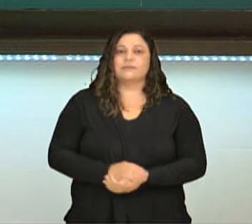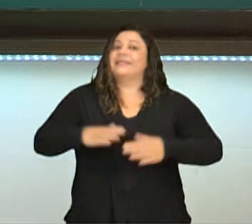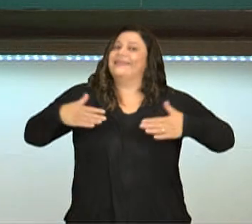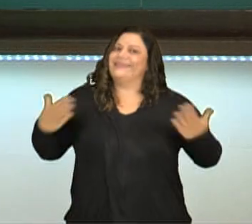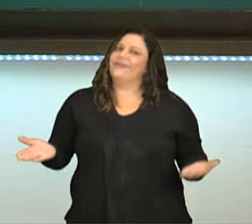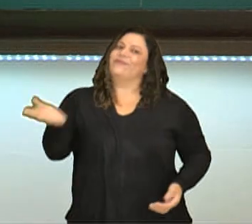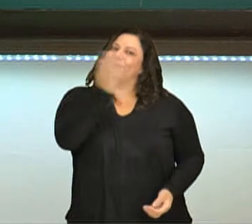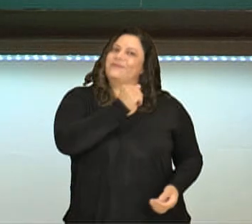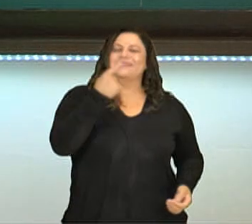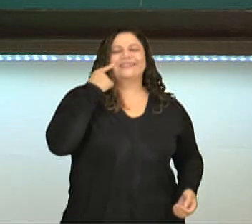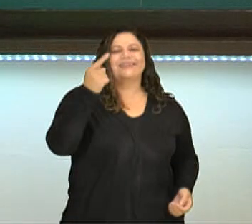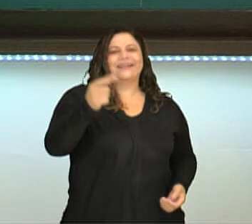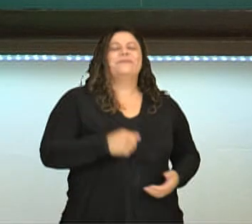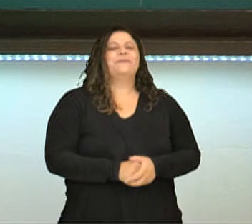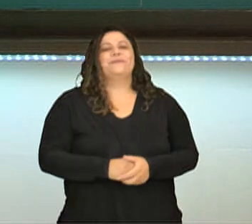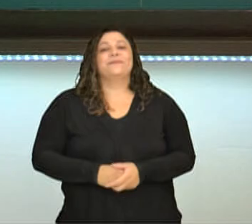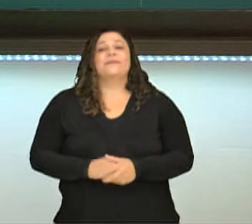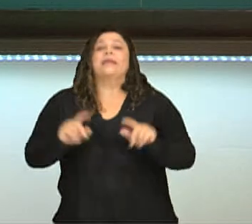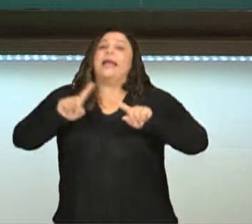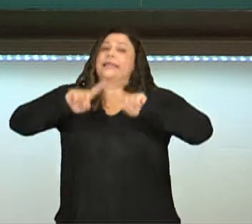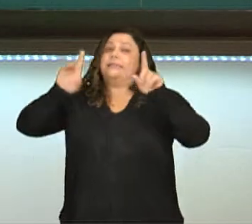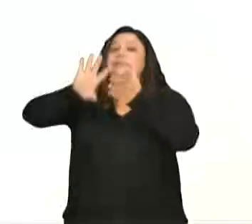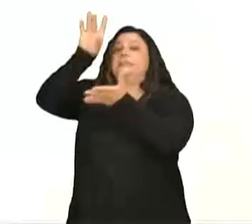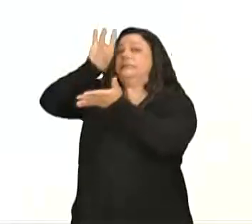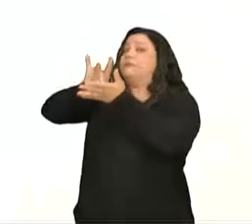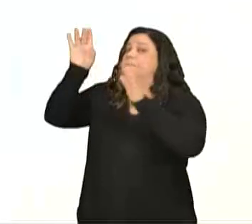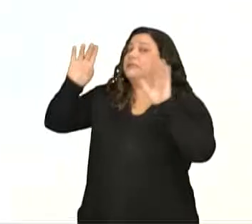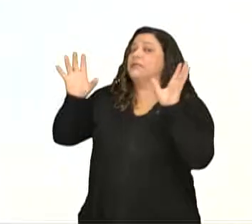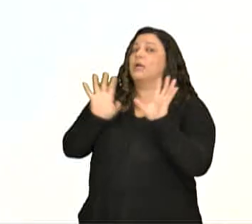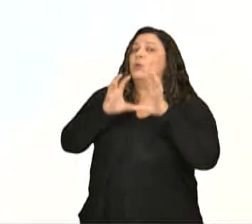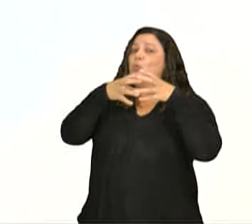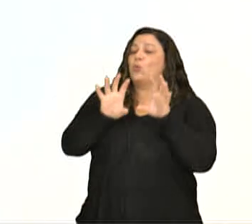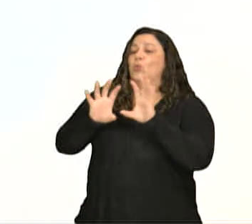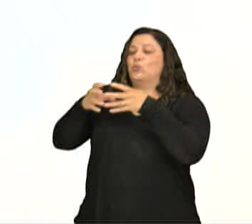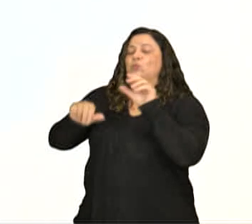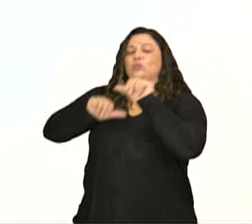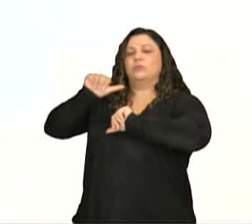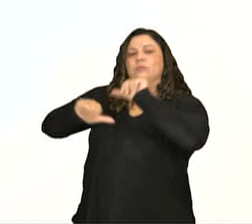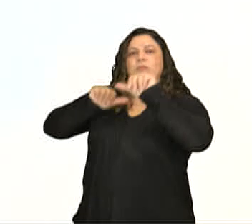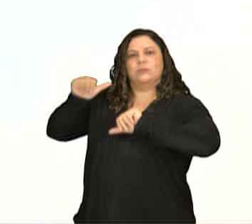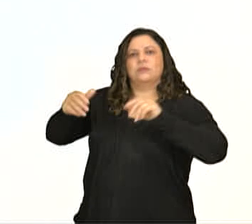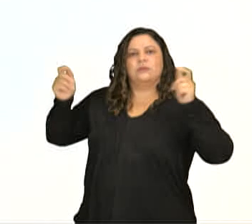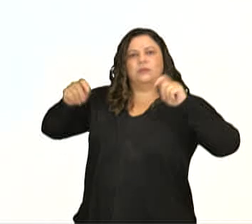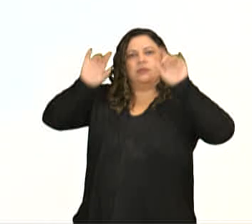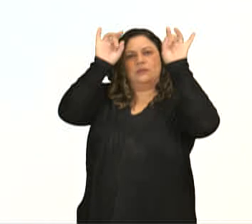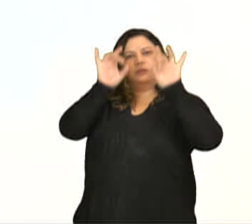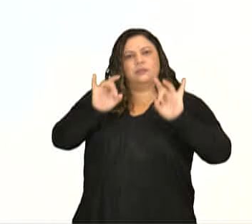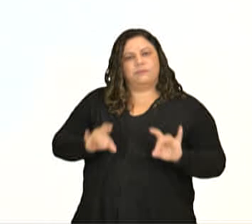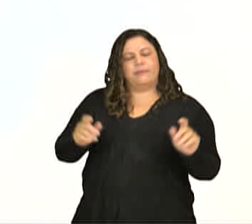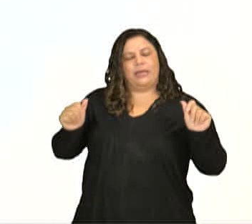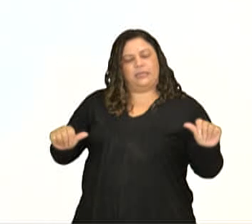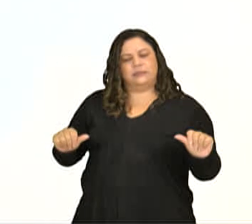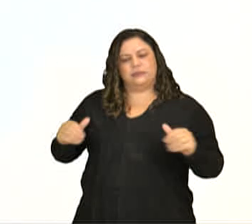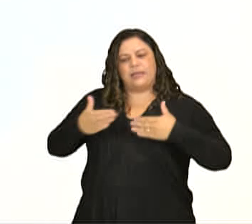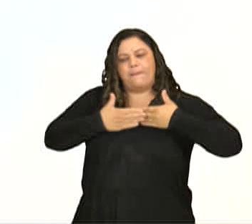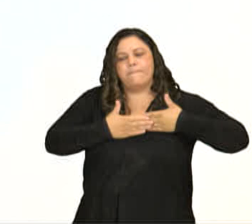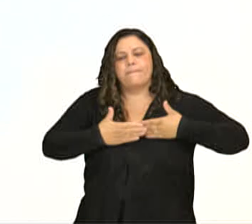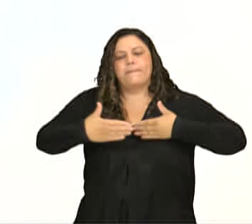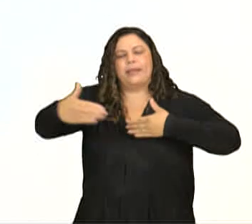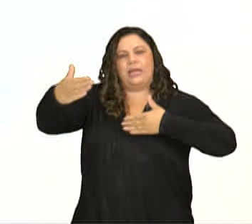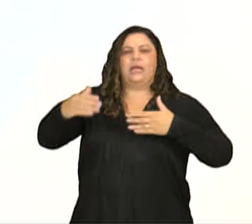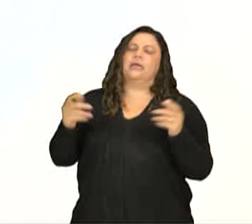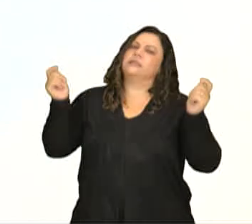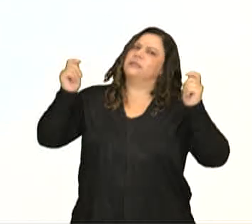Então vamos lá, gente. Na realidade, a evolução é um conjunto de modificações que a espécie sofre ao longo do tempo, podendo essas